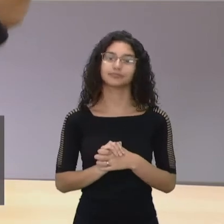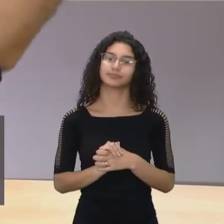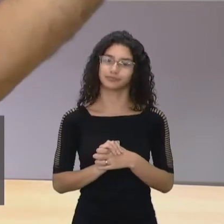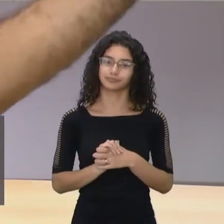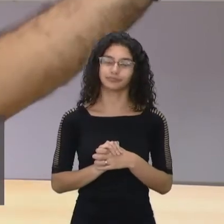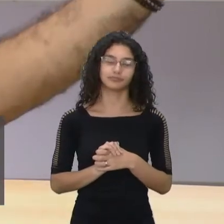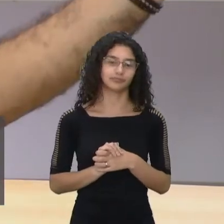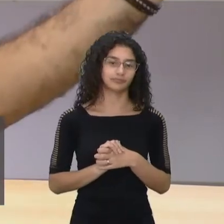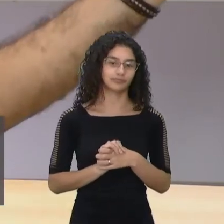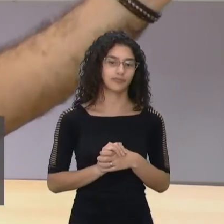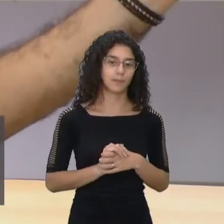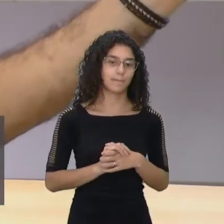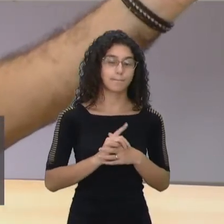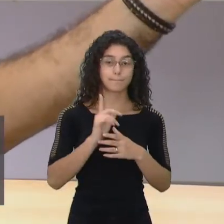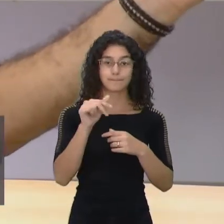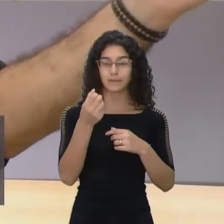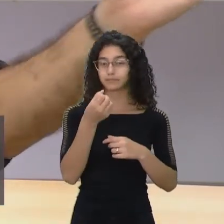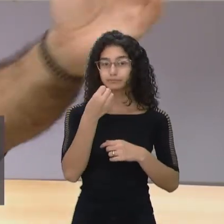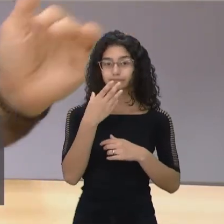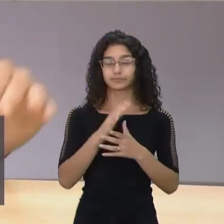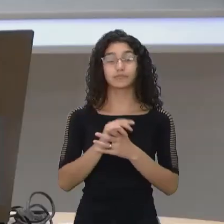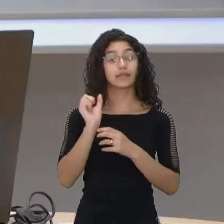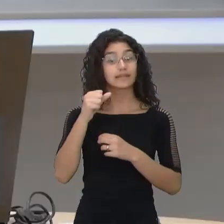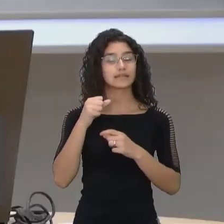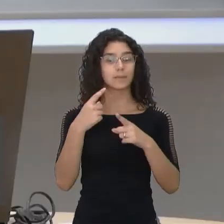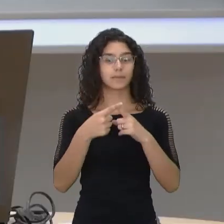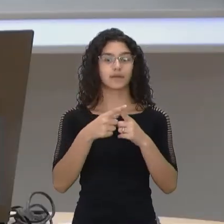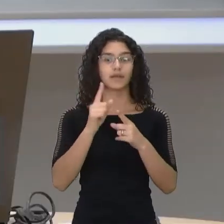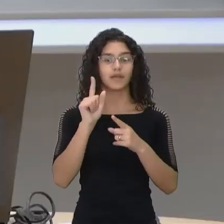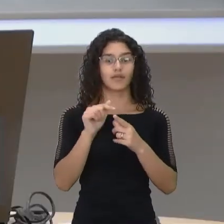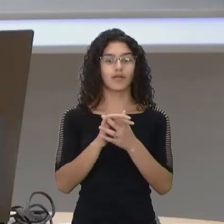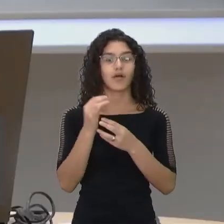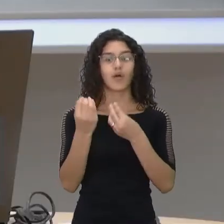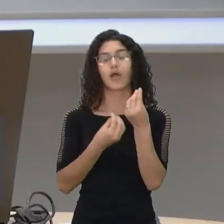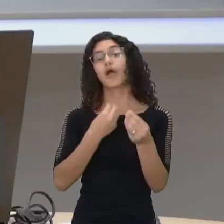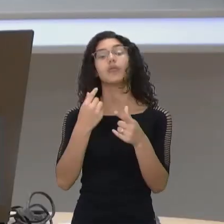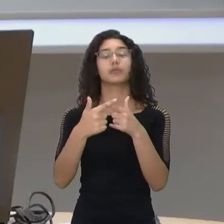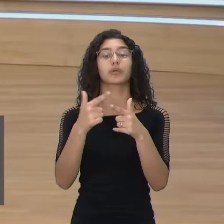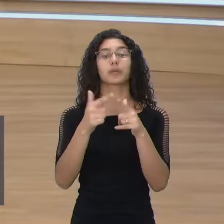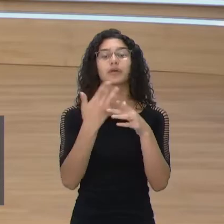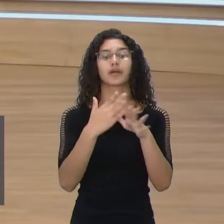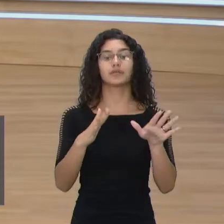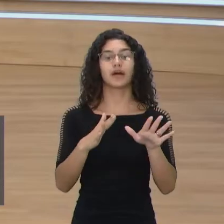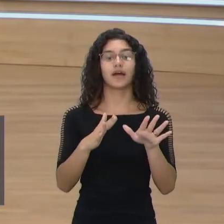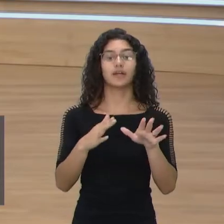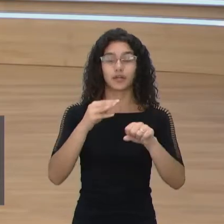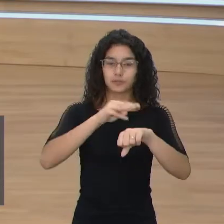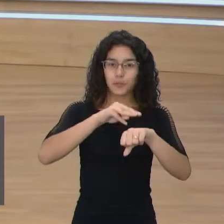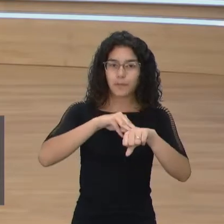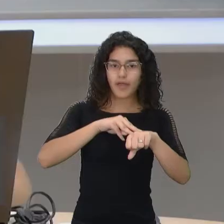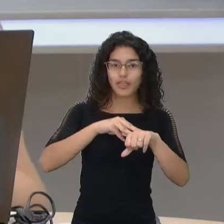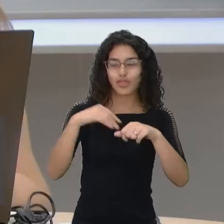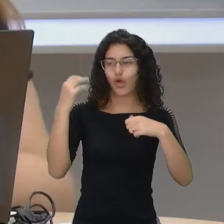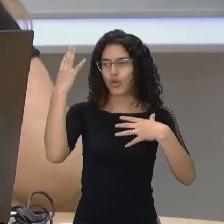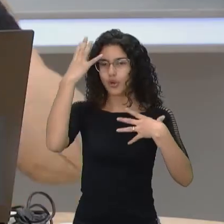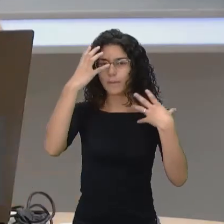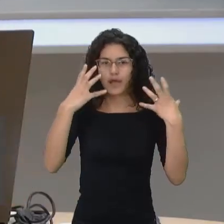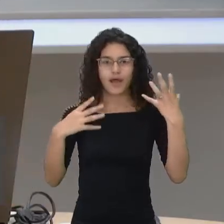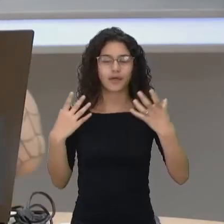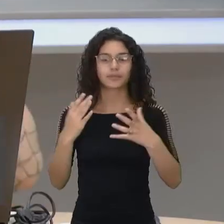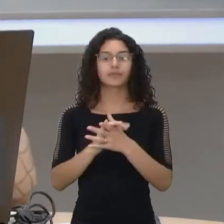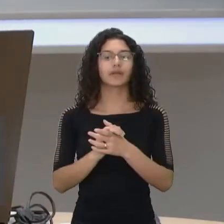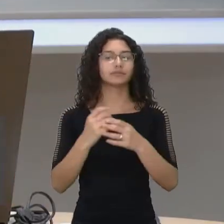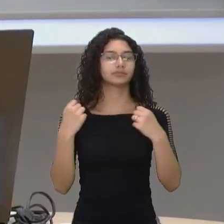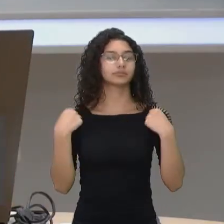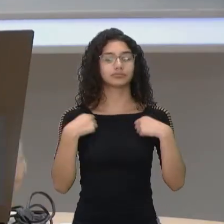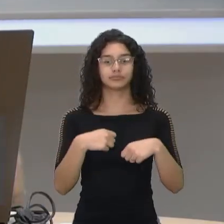ali acontece a eureka. Isso, bem percebido, porque olha que horas que foi vir a solução para ele, na hora do banho. E aí diz que ele estava lá